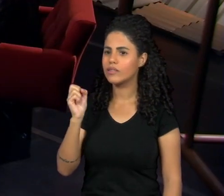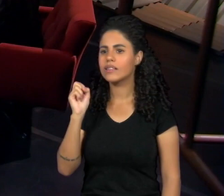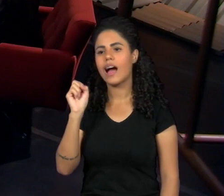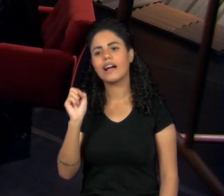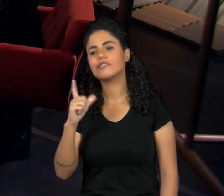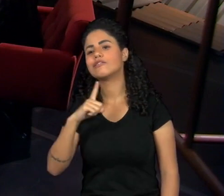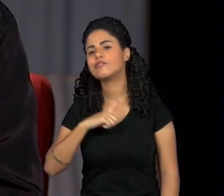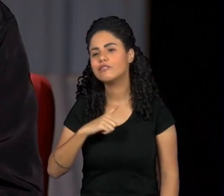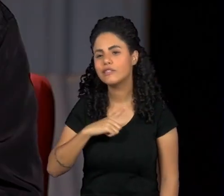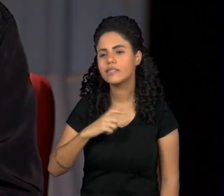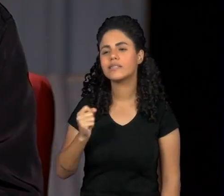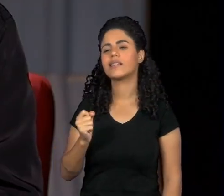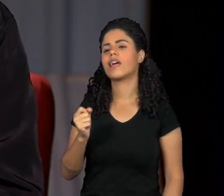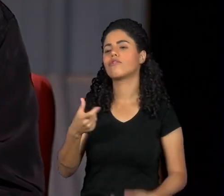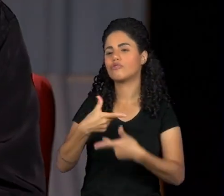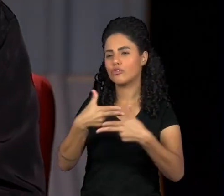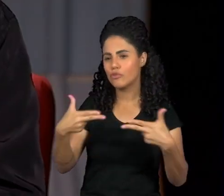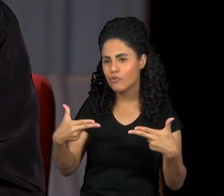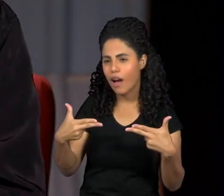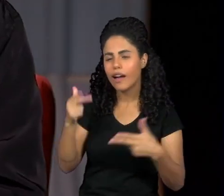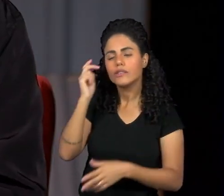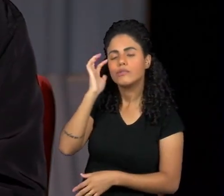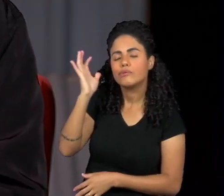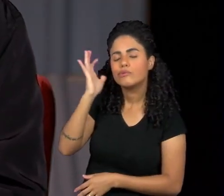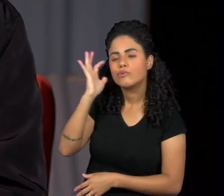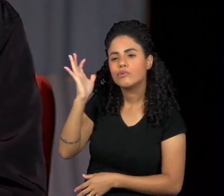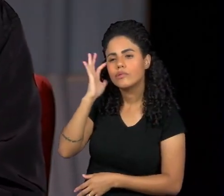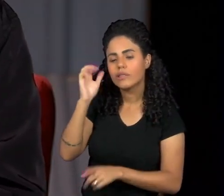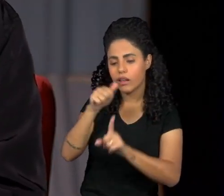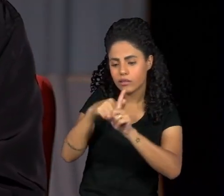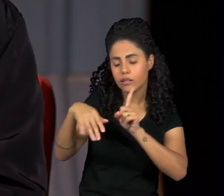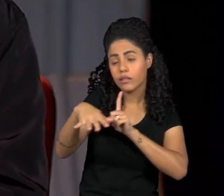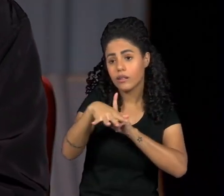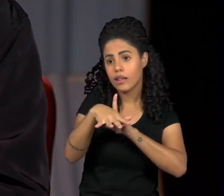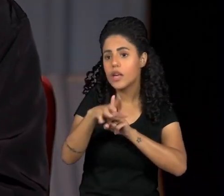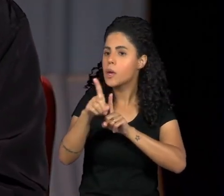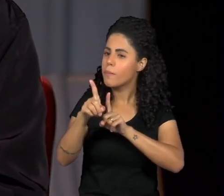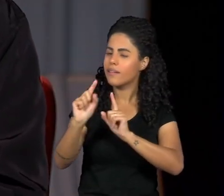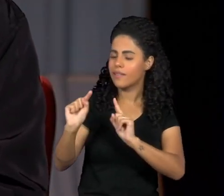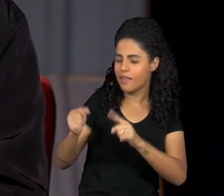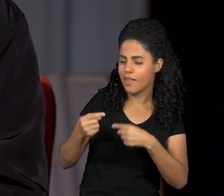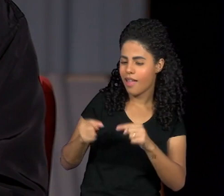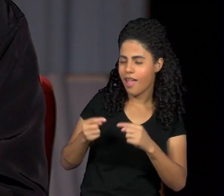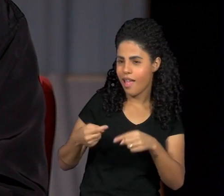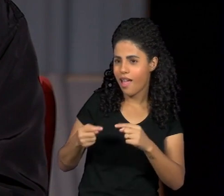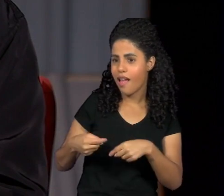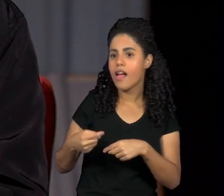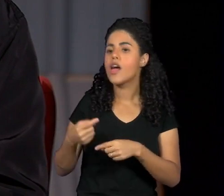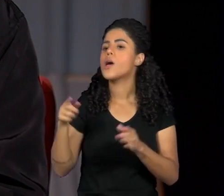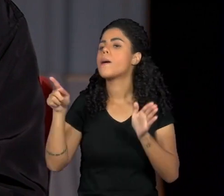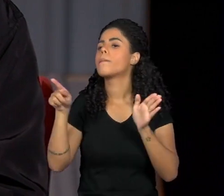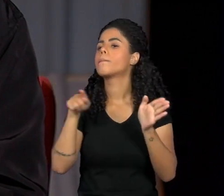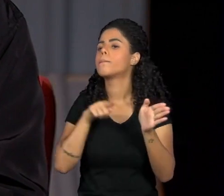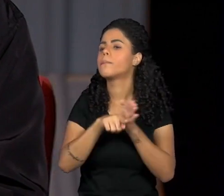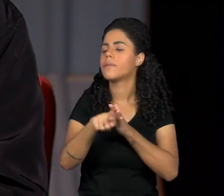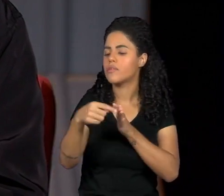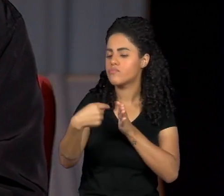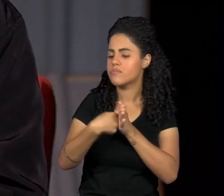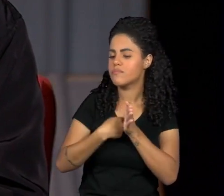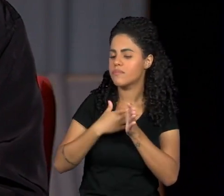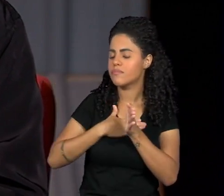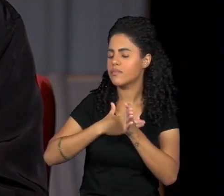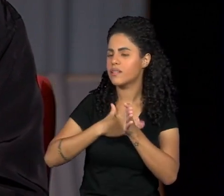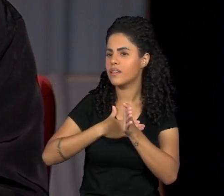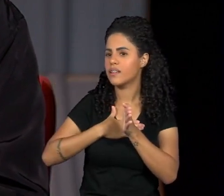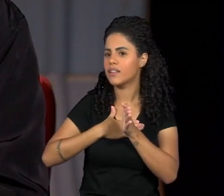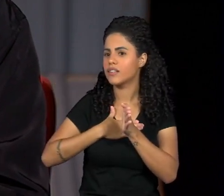visões antropológicas, sociológicas, mas eu entendi a sua provocação, essa pergunta.